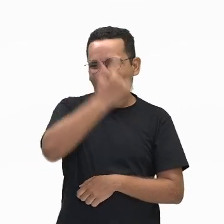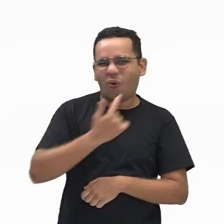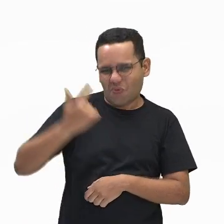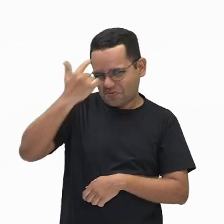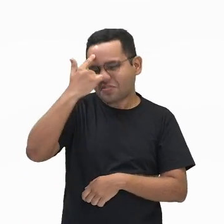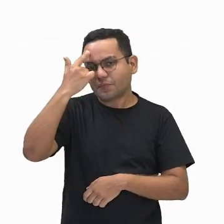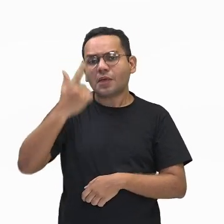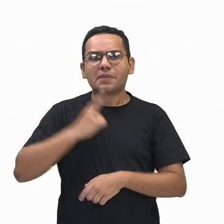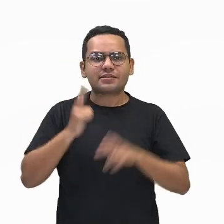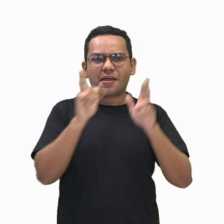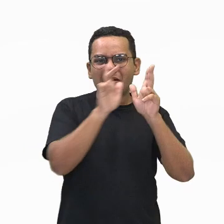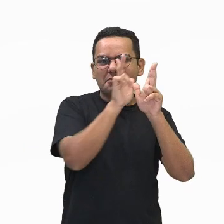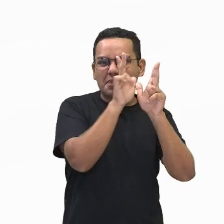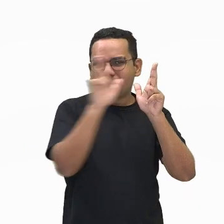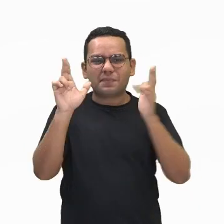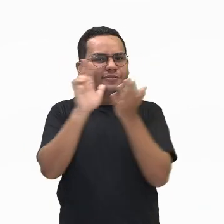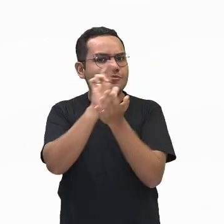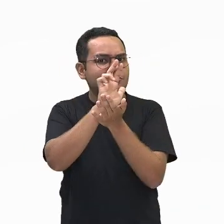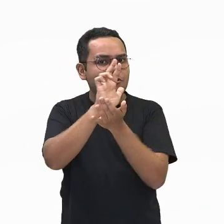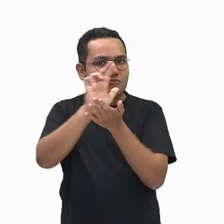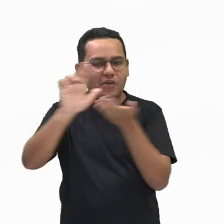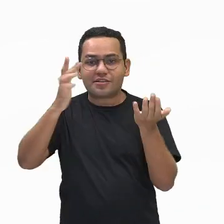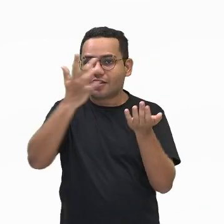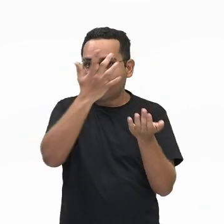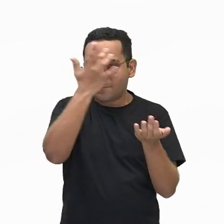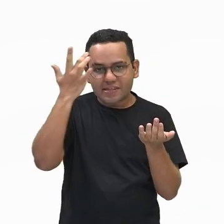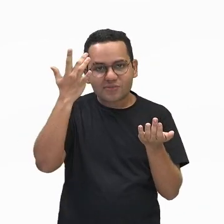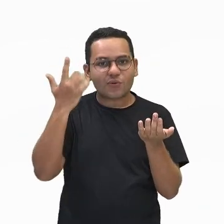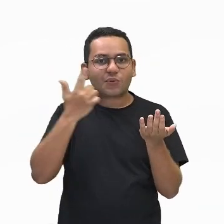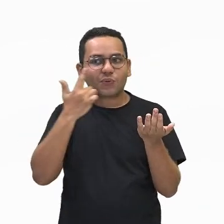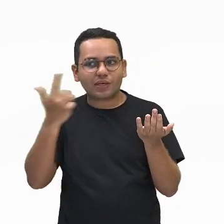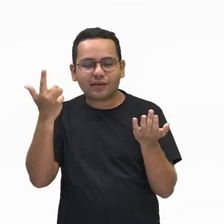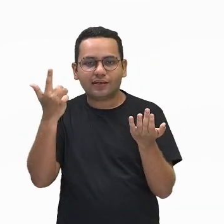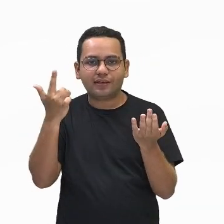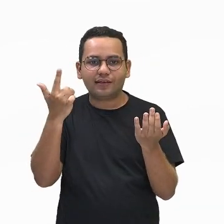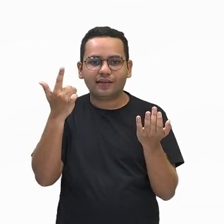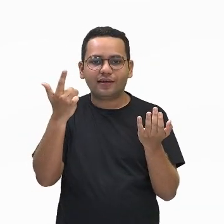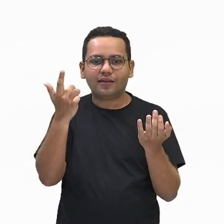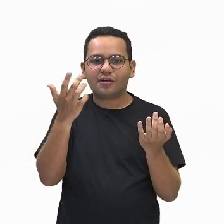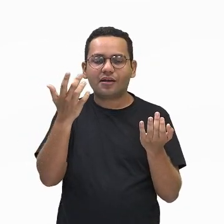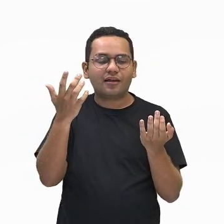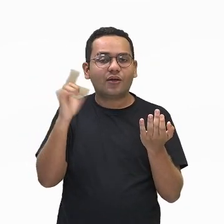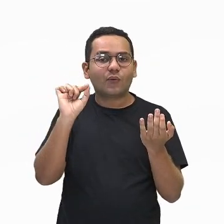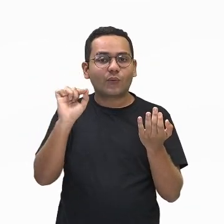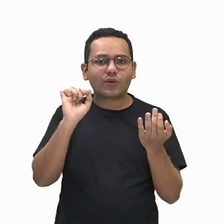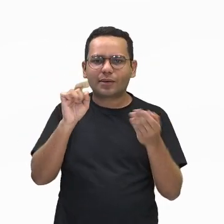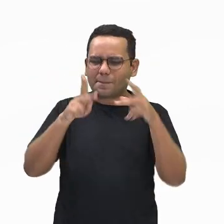vários recortes. Está trazendo essa representação da miscigenação, da